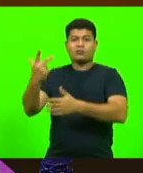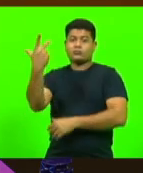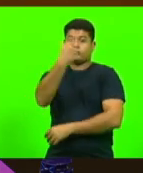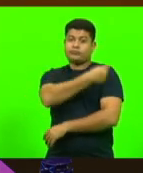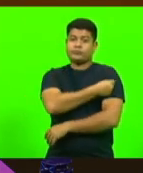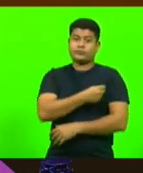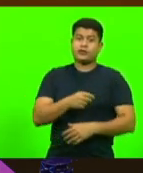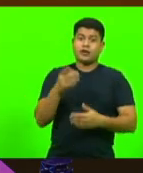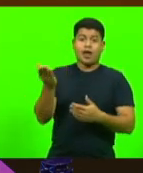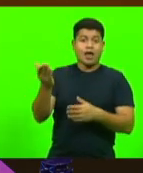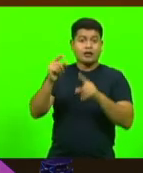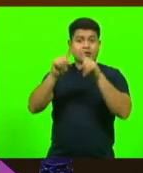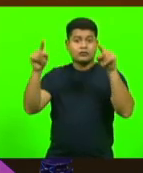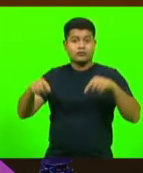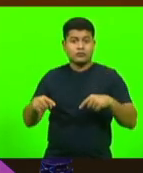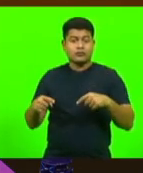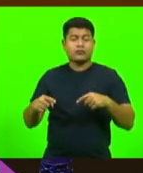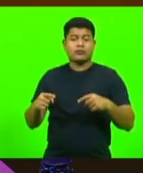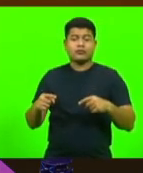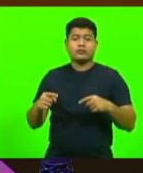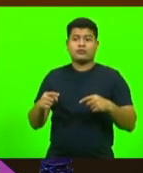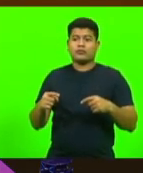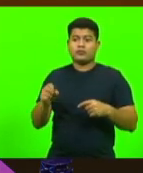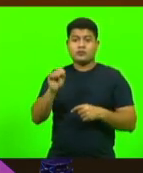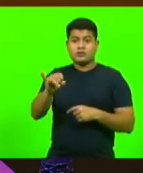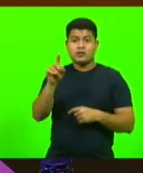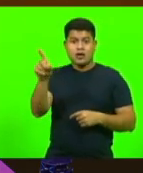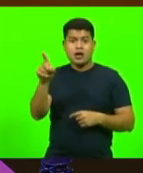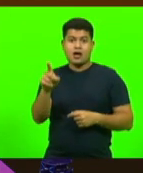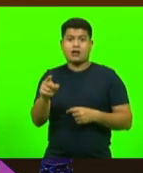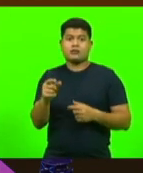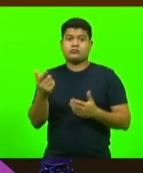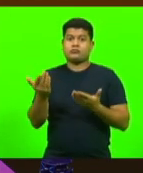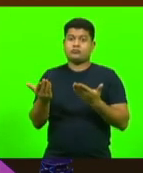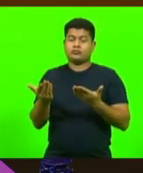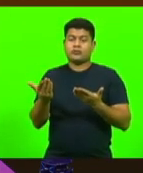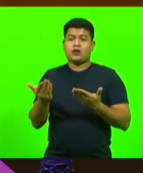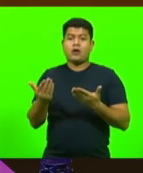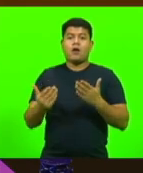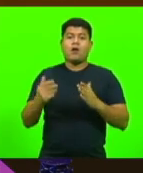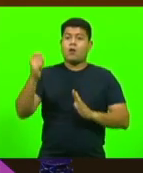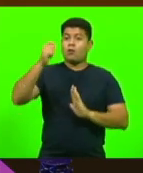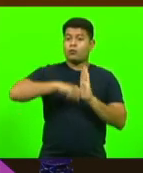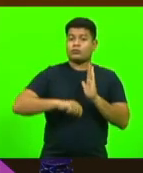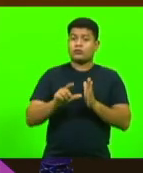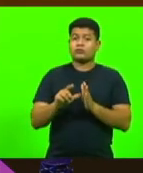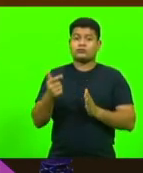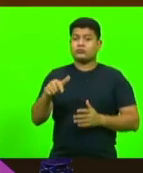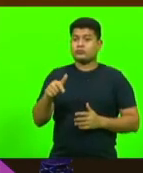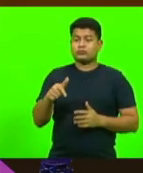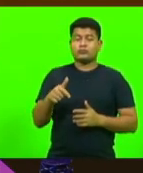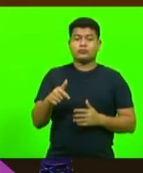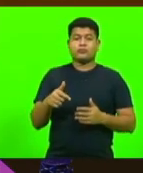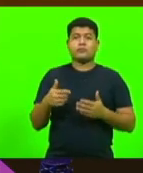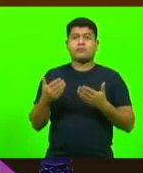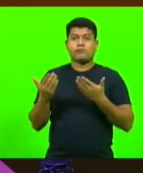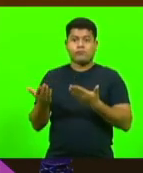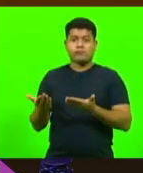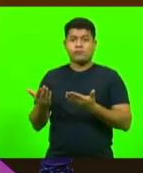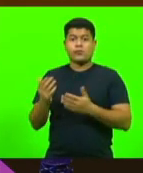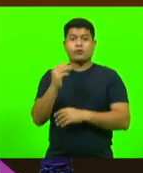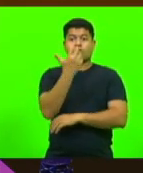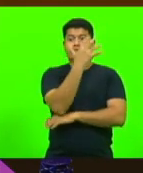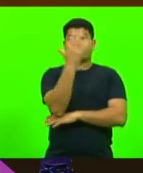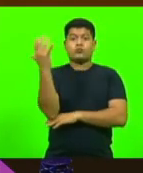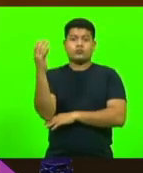concursado jamais faria esse relatório se o delegacia E se o pessoal da polícia federal do Ibama fosse não fosse concursado